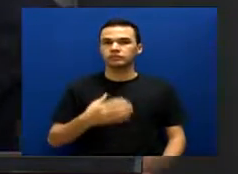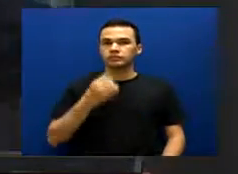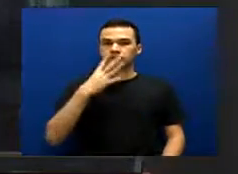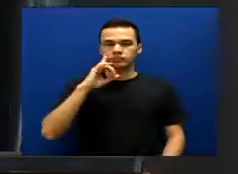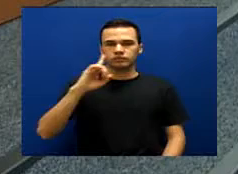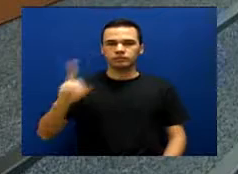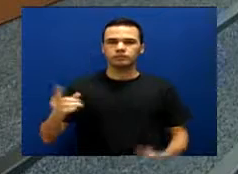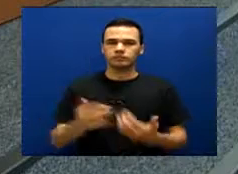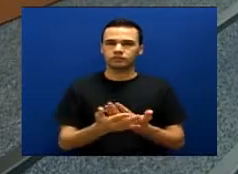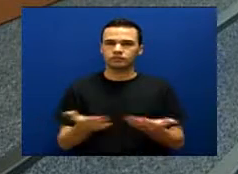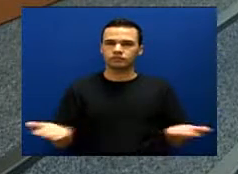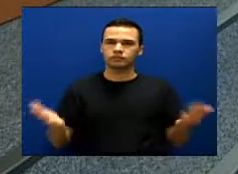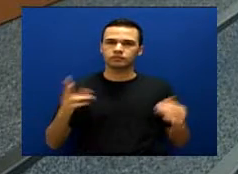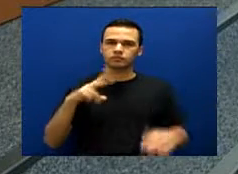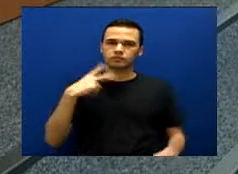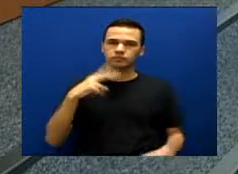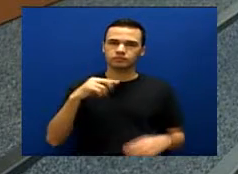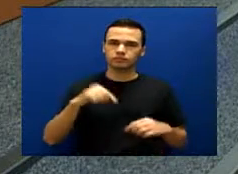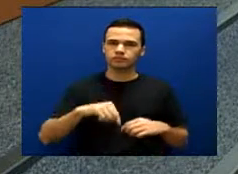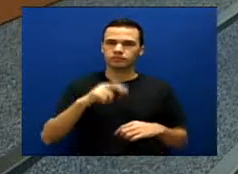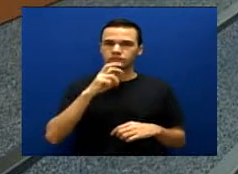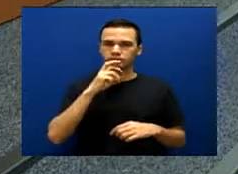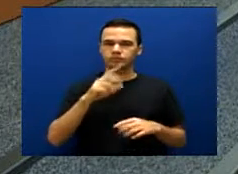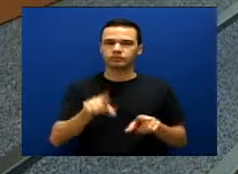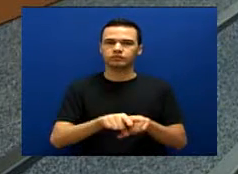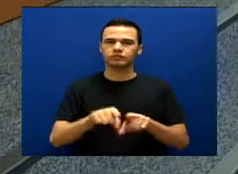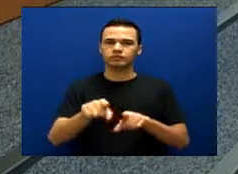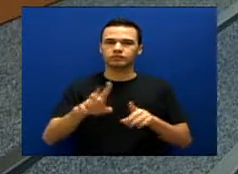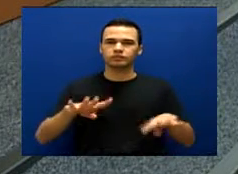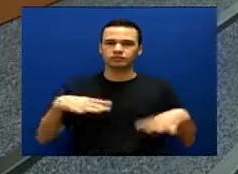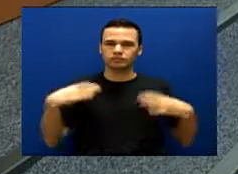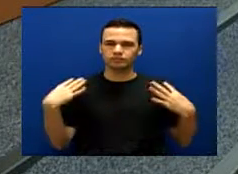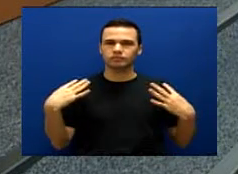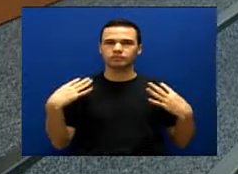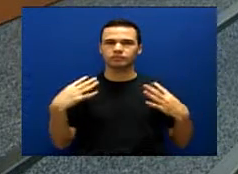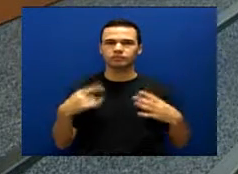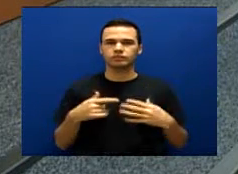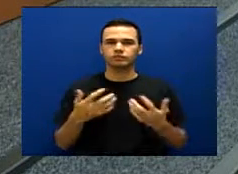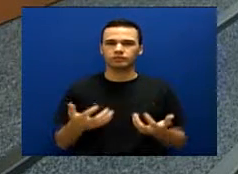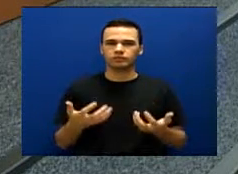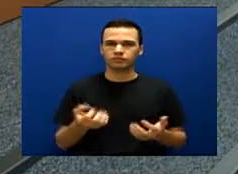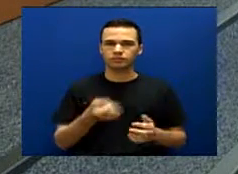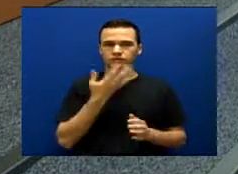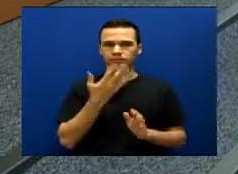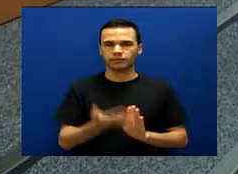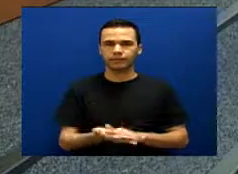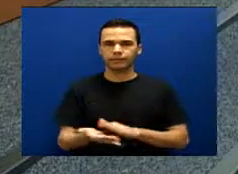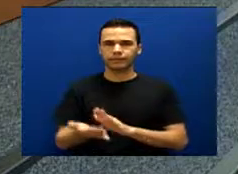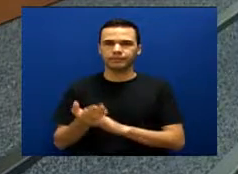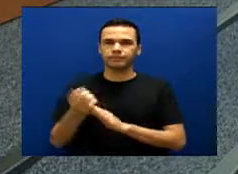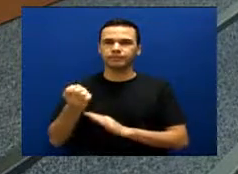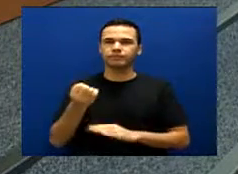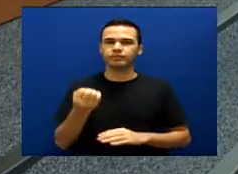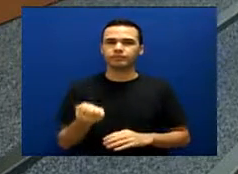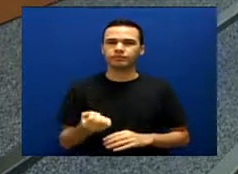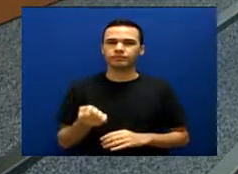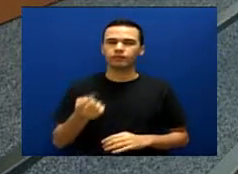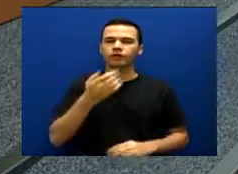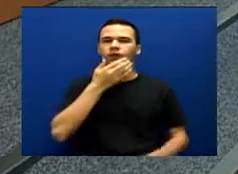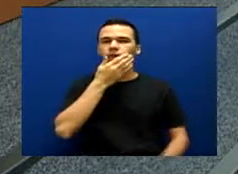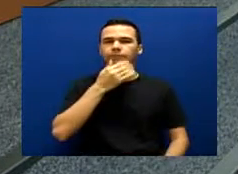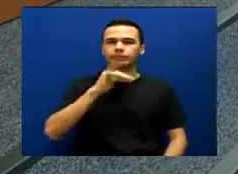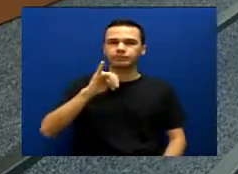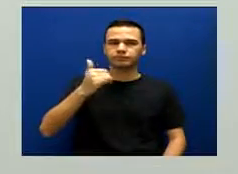dia a todos os vereadores e vereadoras de Sorocaba. Bom dia à população que nos assiste. Queria dar parabéns, volta de congratulações ao senhor